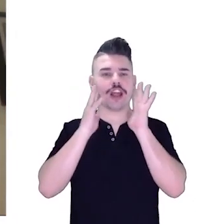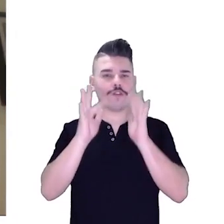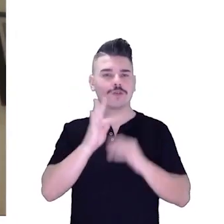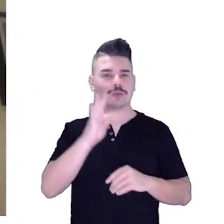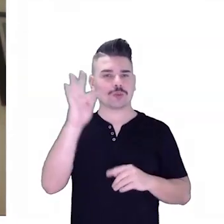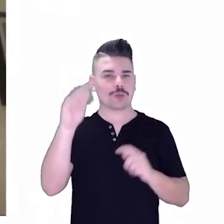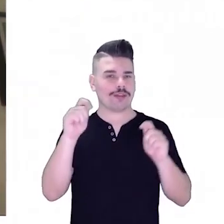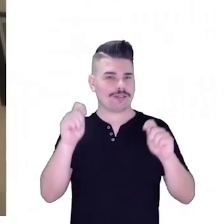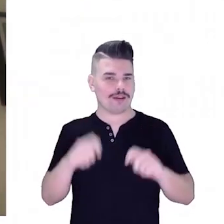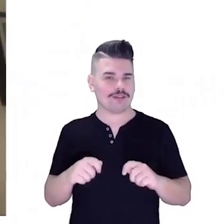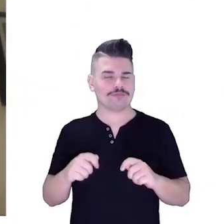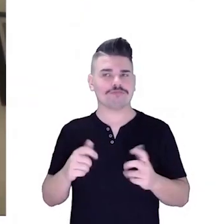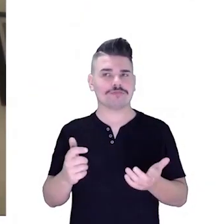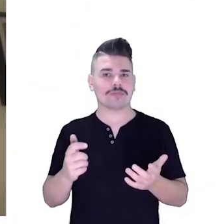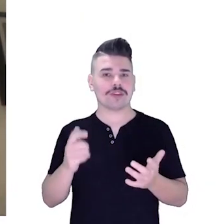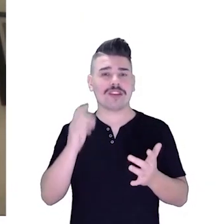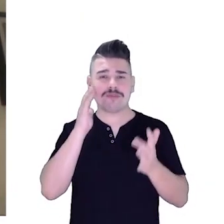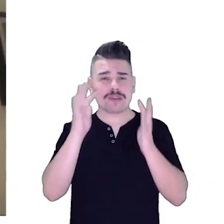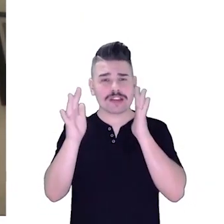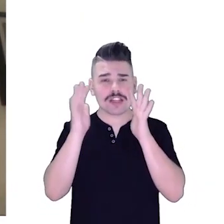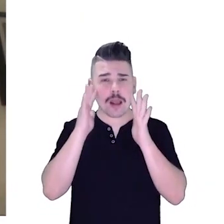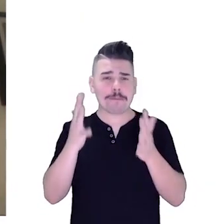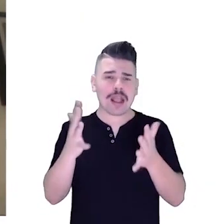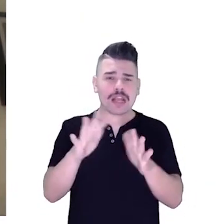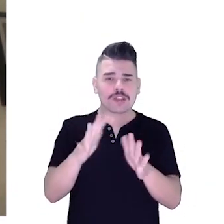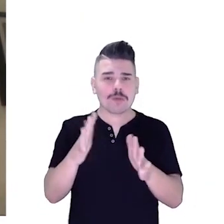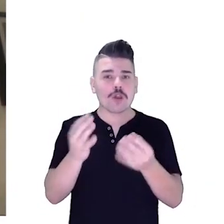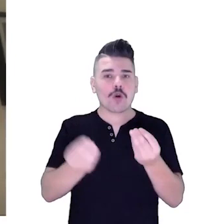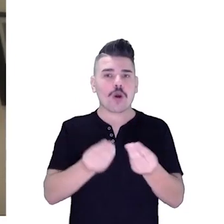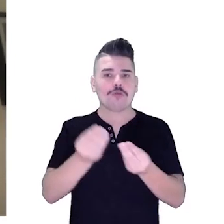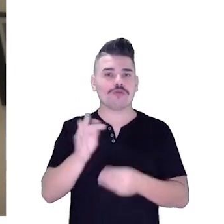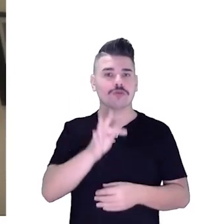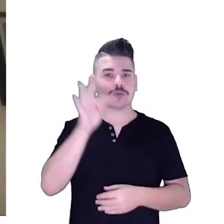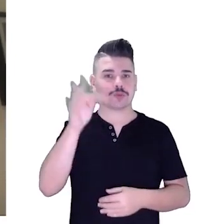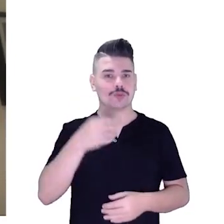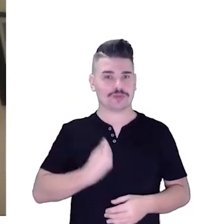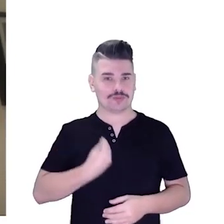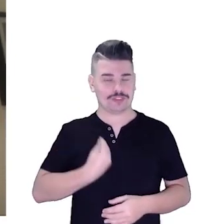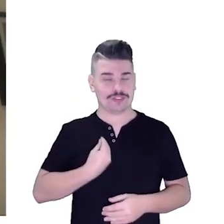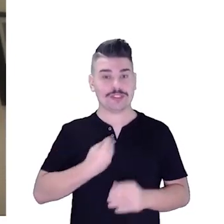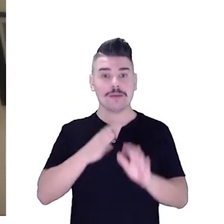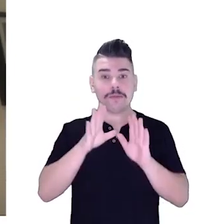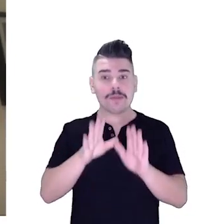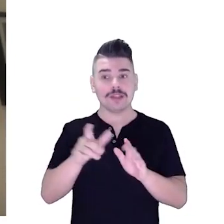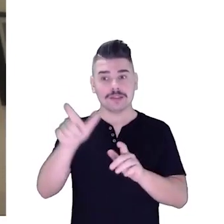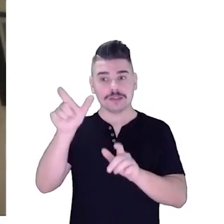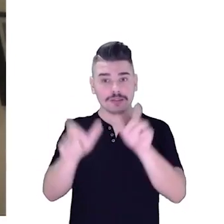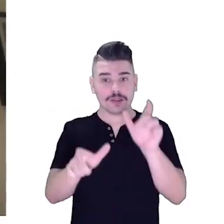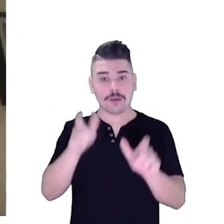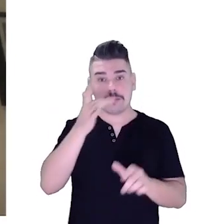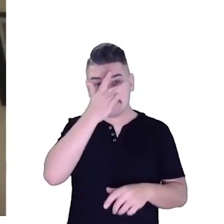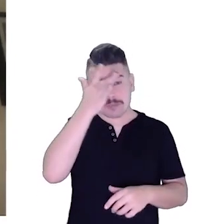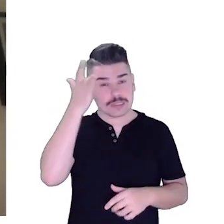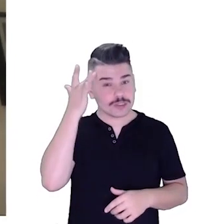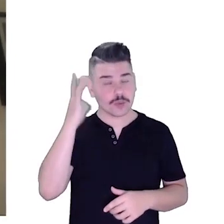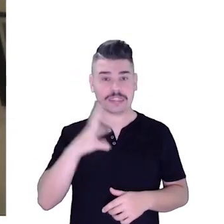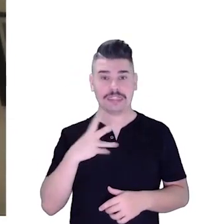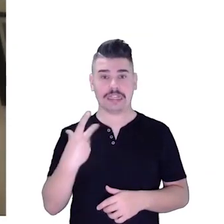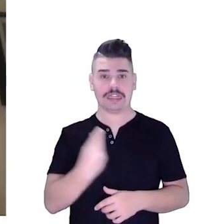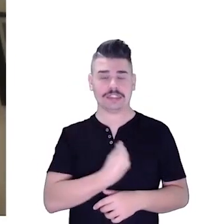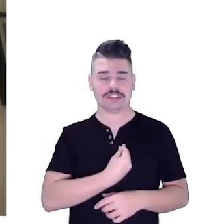uma possibilidade de prever futuro, né? Ou prever mais ou menos como será a sua vida. E quando você